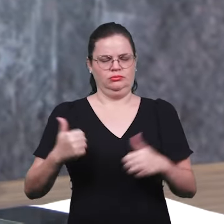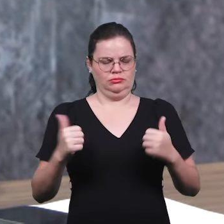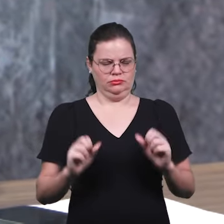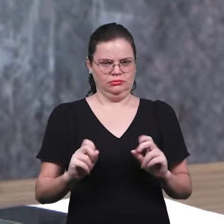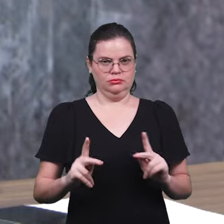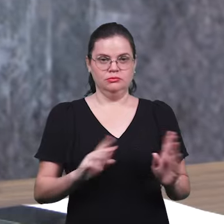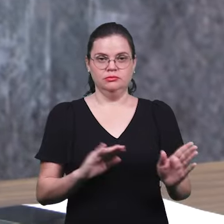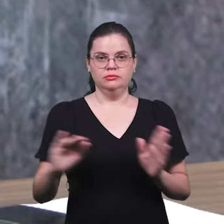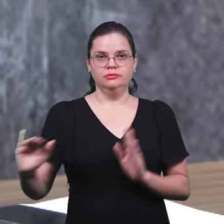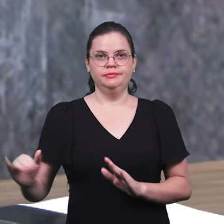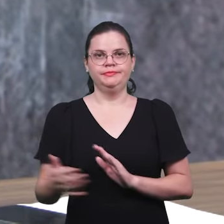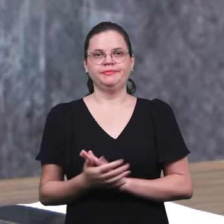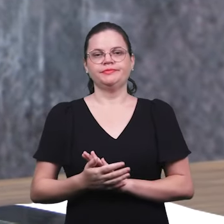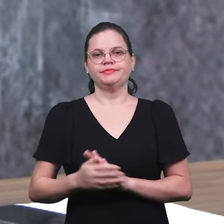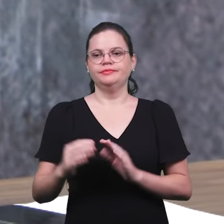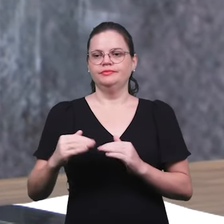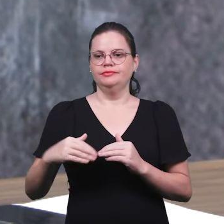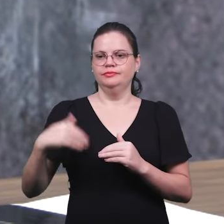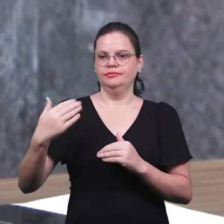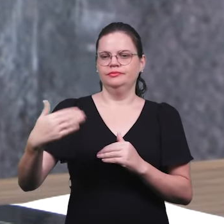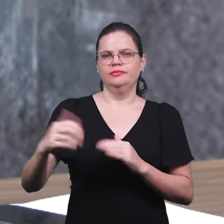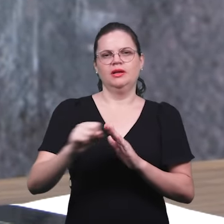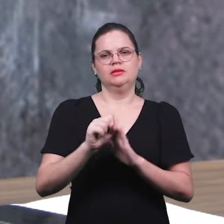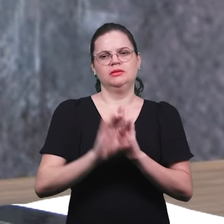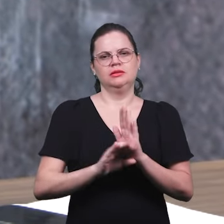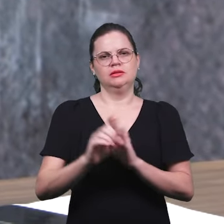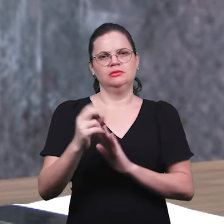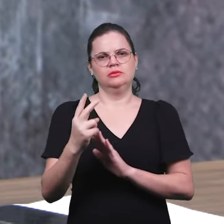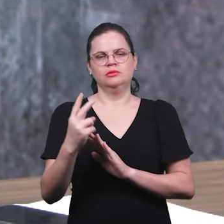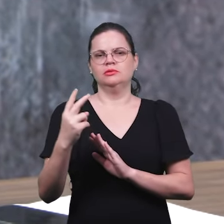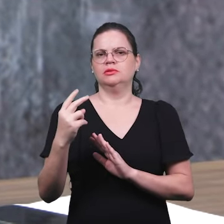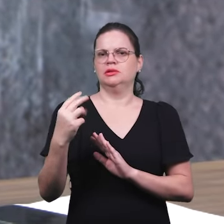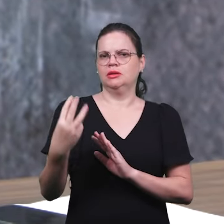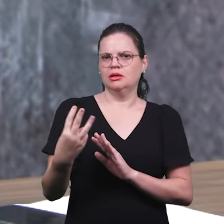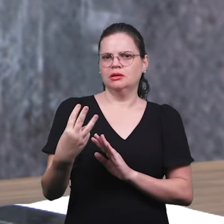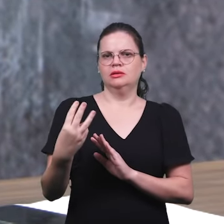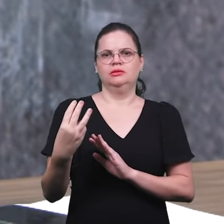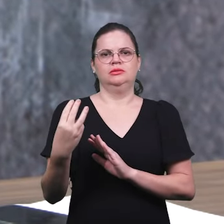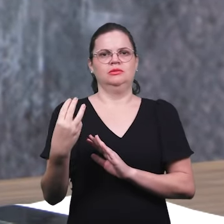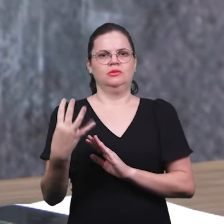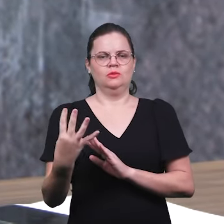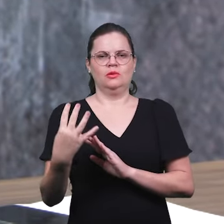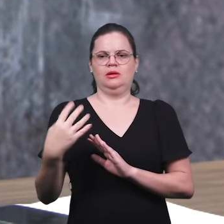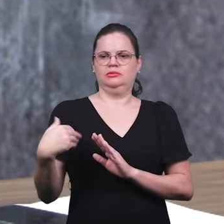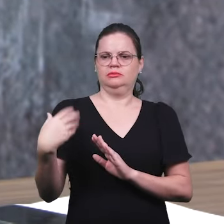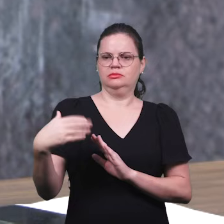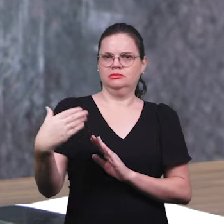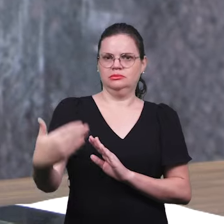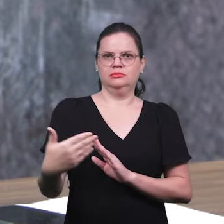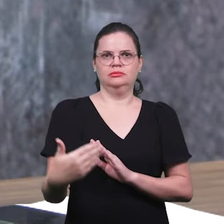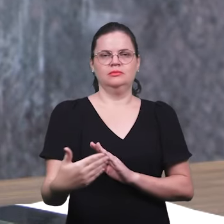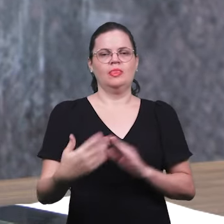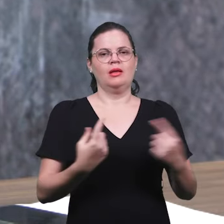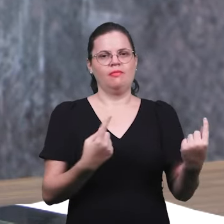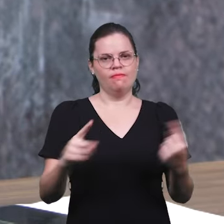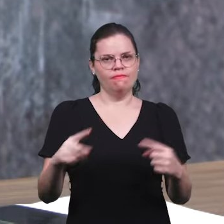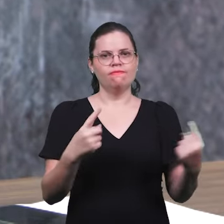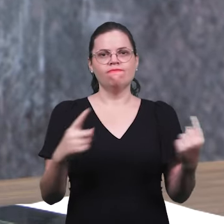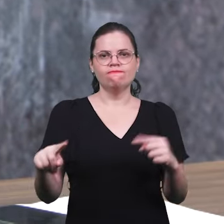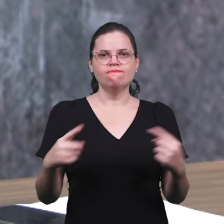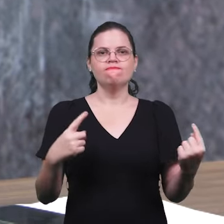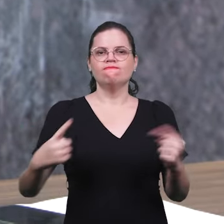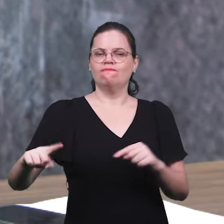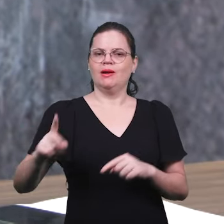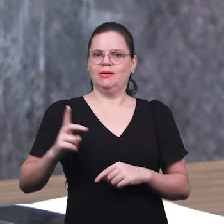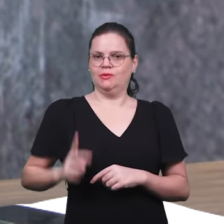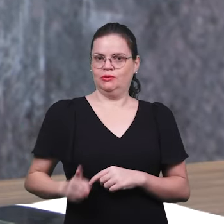dos próximos séculos, século II, século III, a igreja continua nessa situação de perseguição,